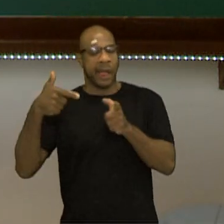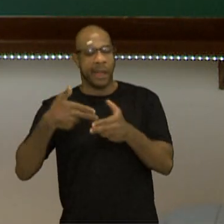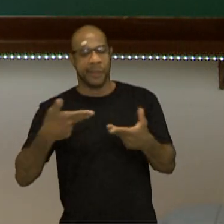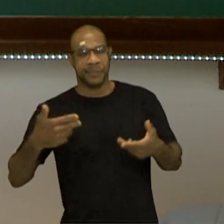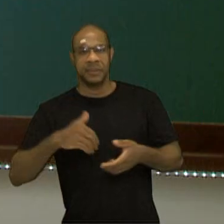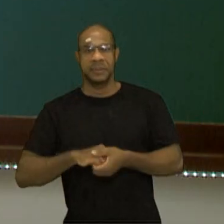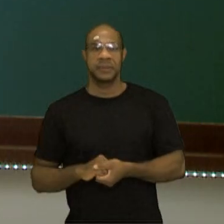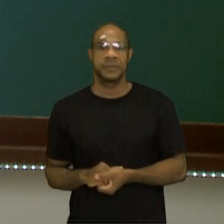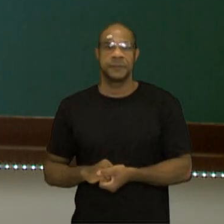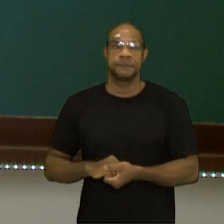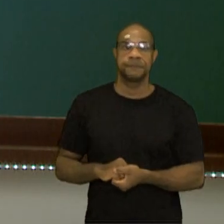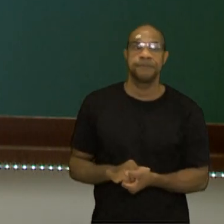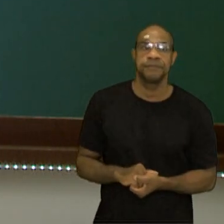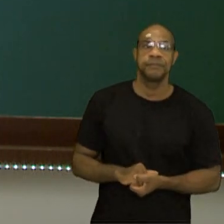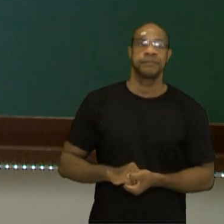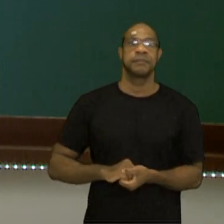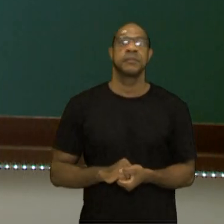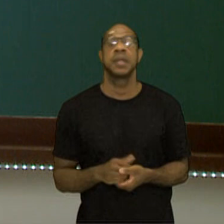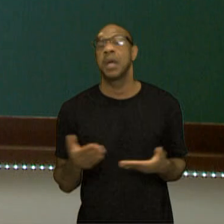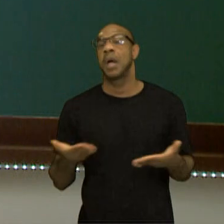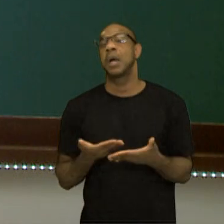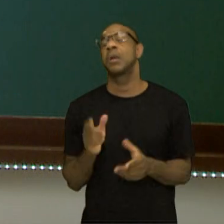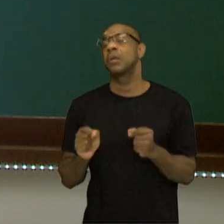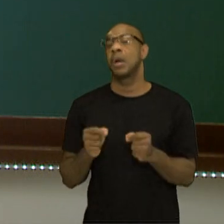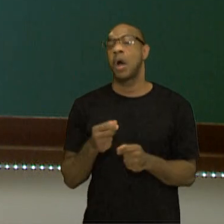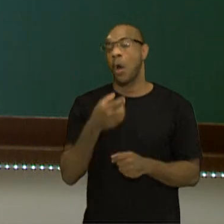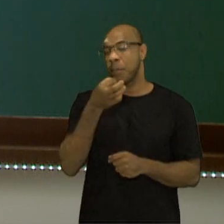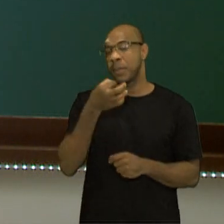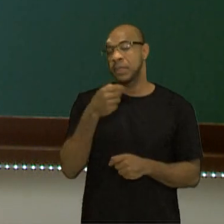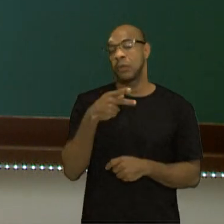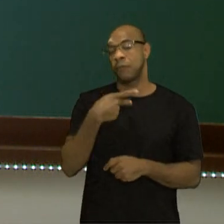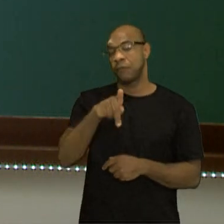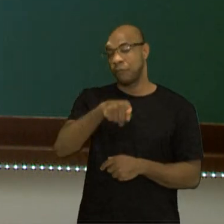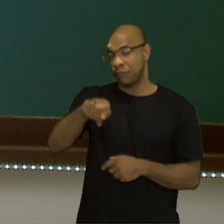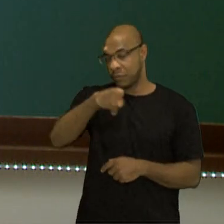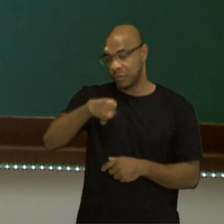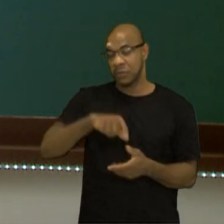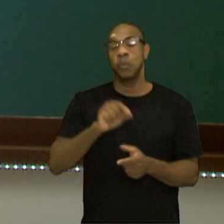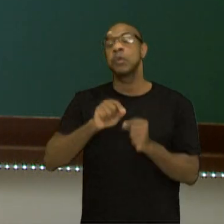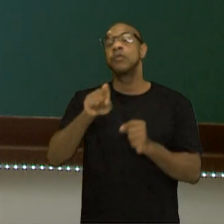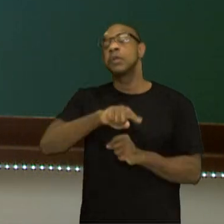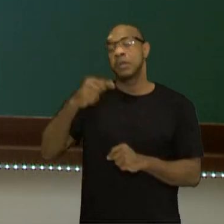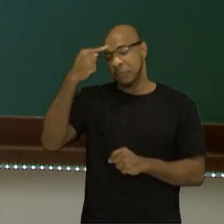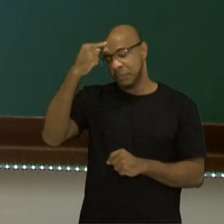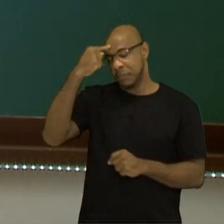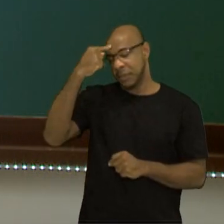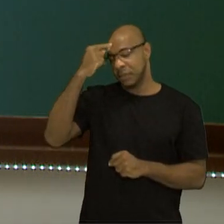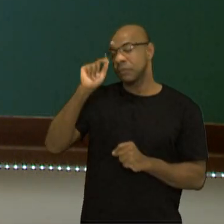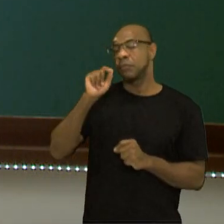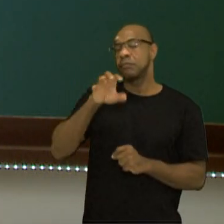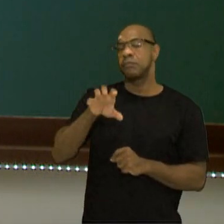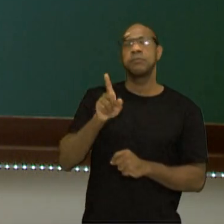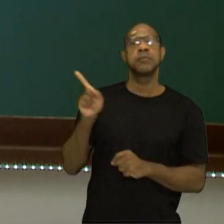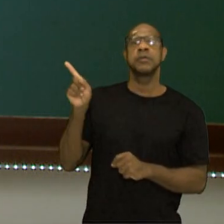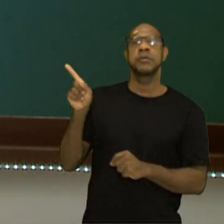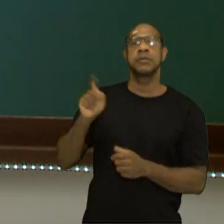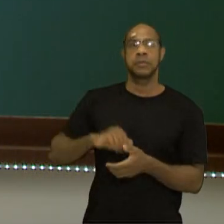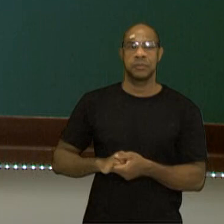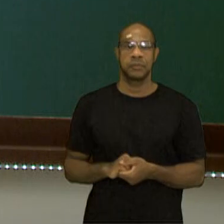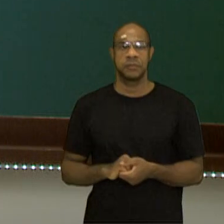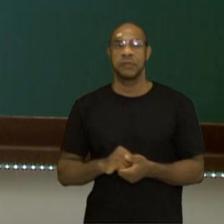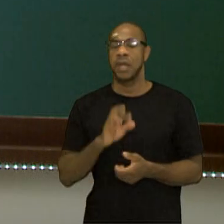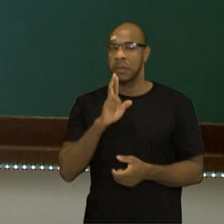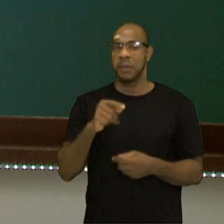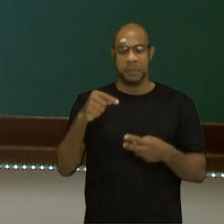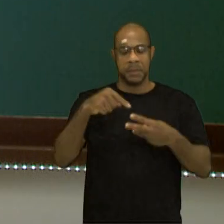What do you think about? E agora eu quero a opinião de vocês. O que vocês pensam a respeito disso? Vocês vão responder